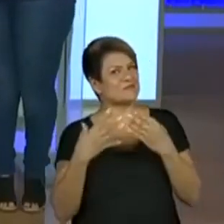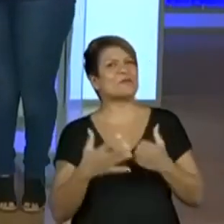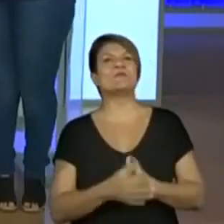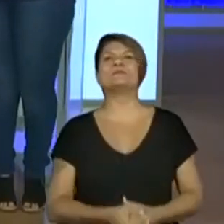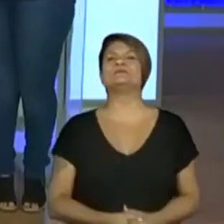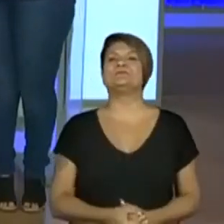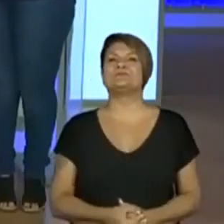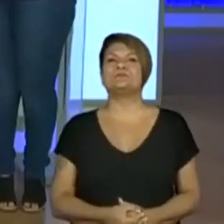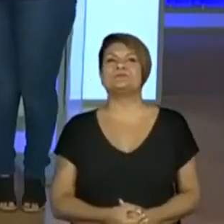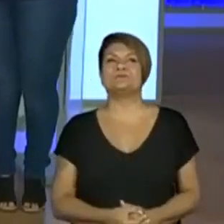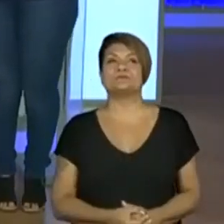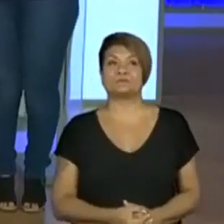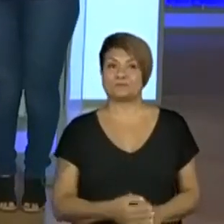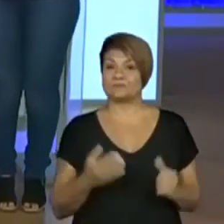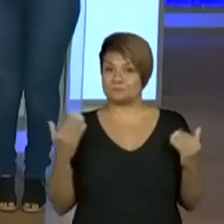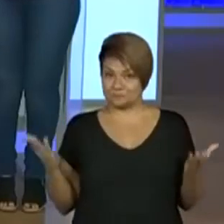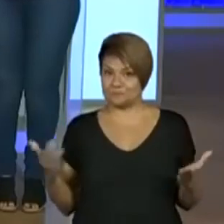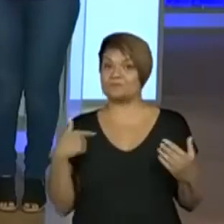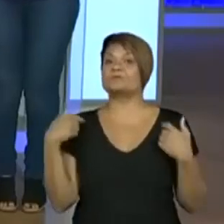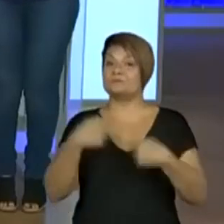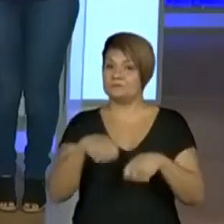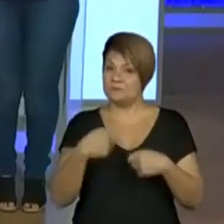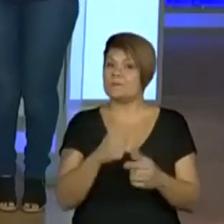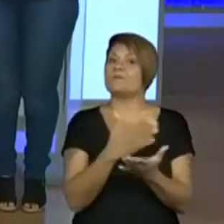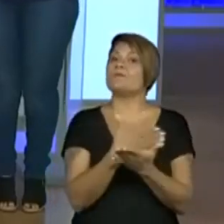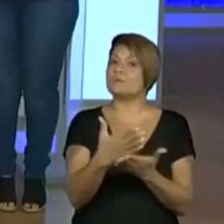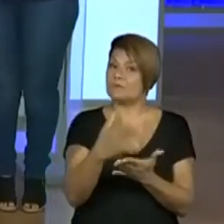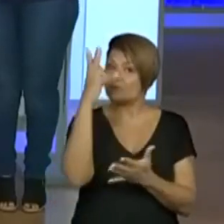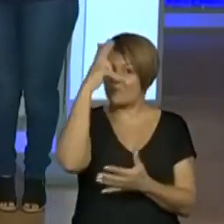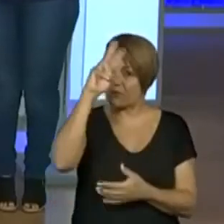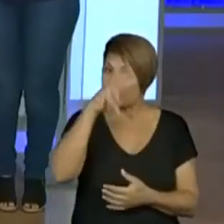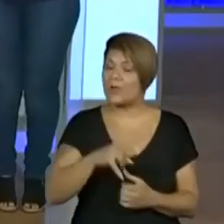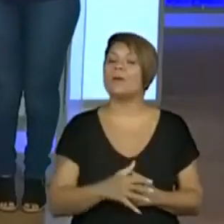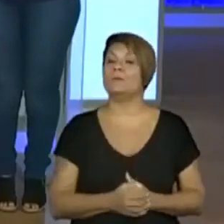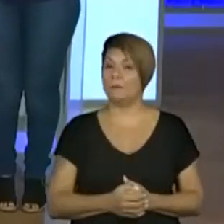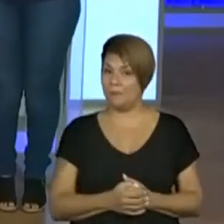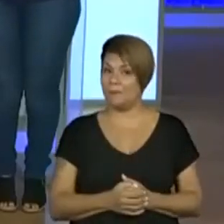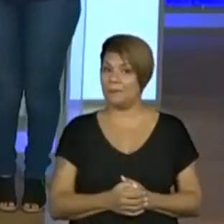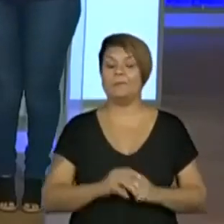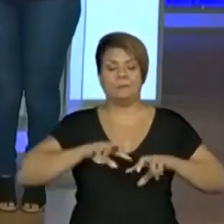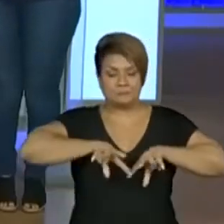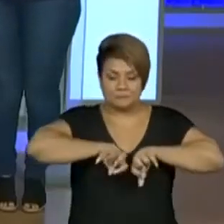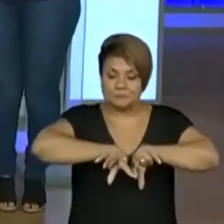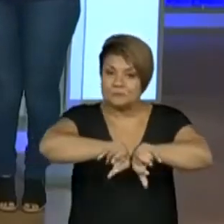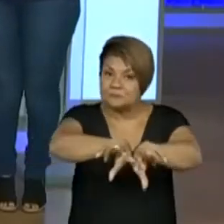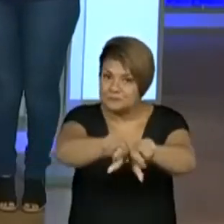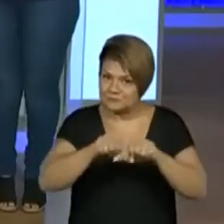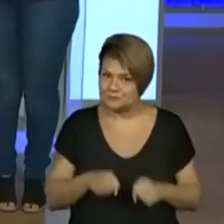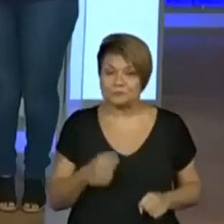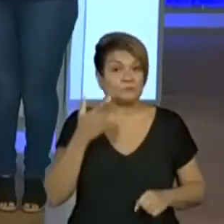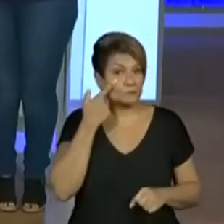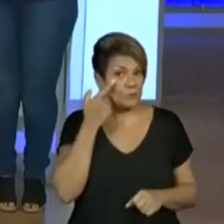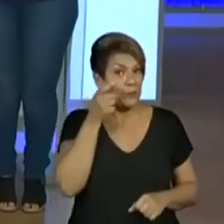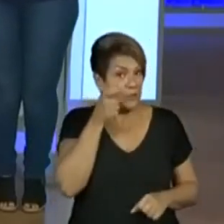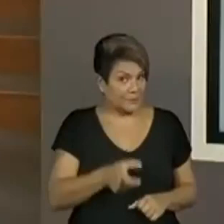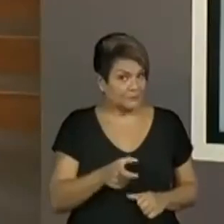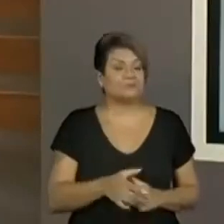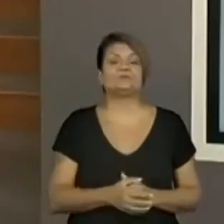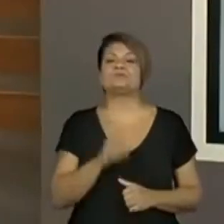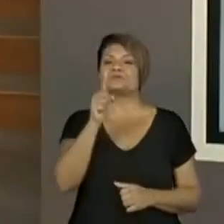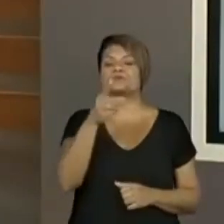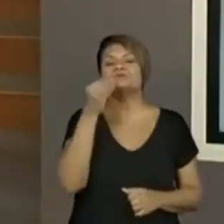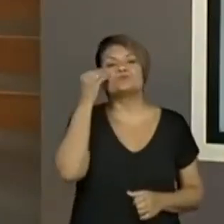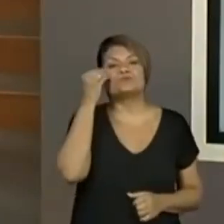Para isso, eu preciso começar a nossa história. Eu preciso explorar. E olha que interessante, vocês vão ter a oportunidade